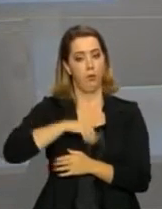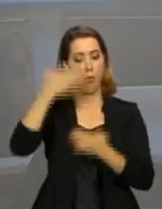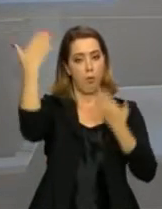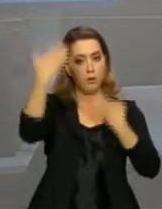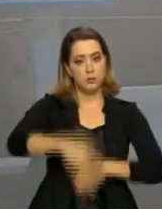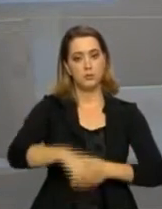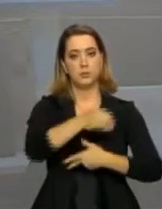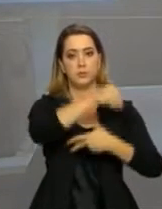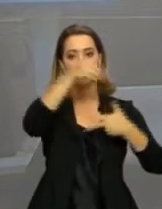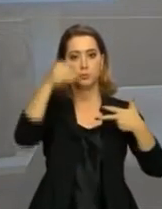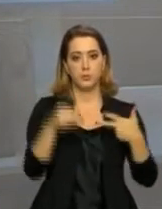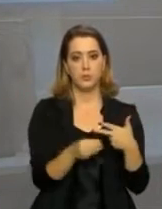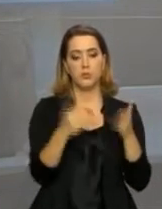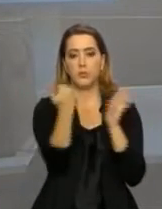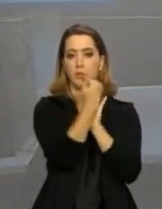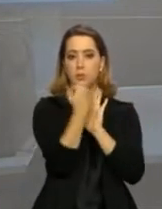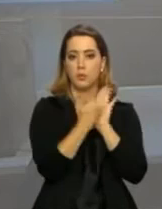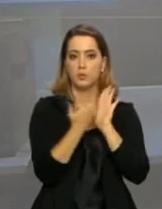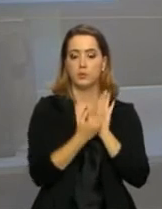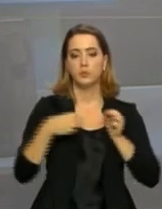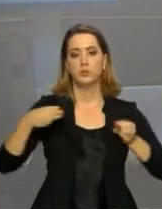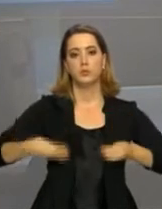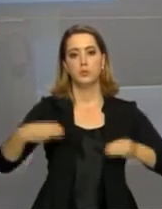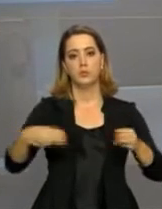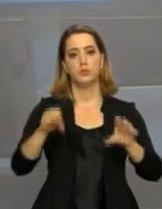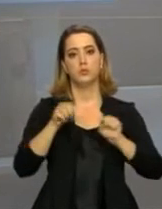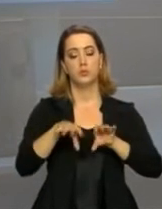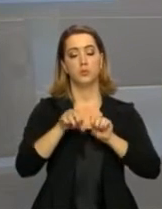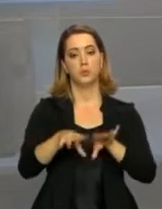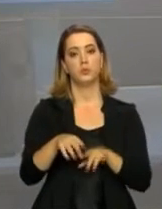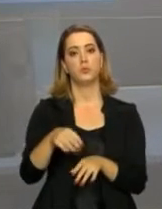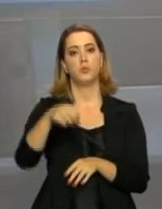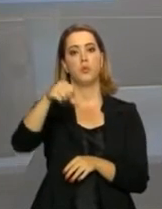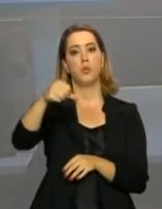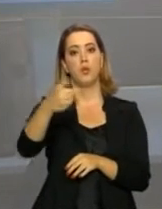de acordo com o cronograma do Ministério da Educação.